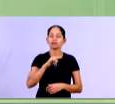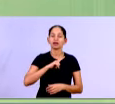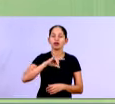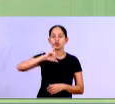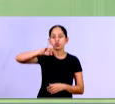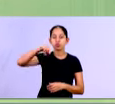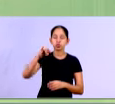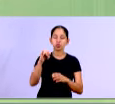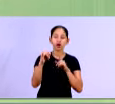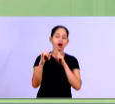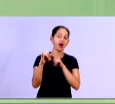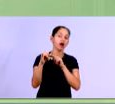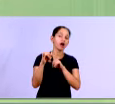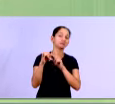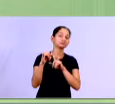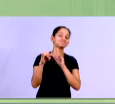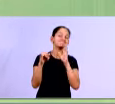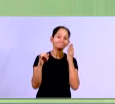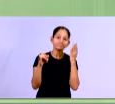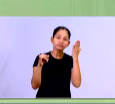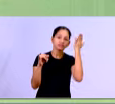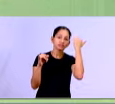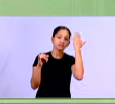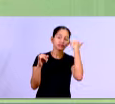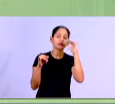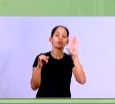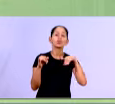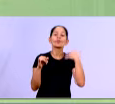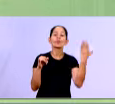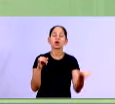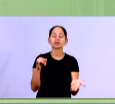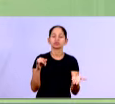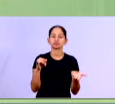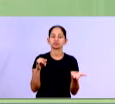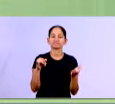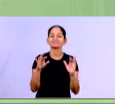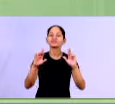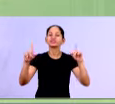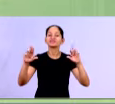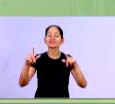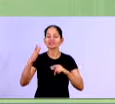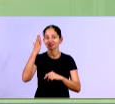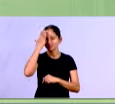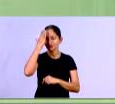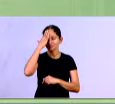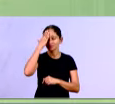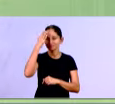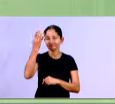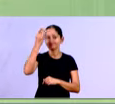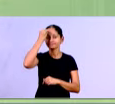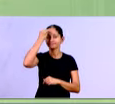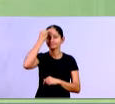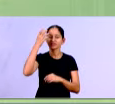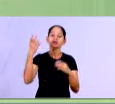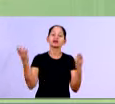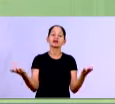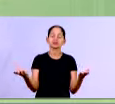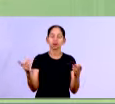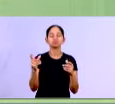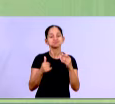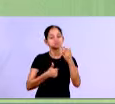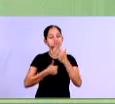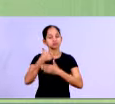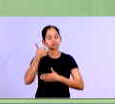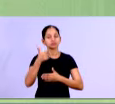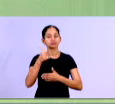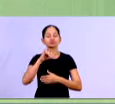J, eu tenho que fazer essa diferença, eu tenho que saber quanto que é os juros aqui entre esses números, ok? Se eu for usar a fórmula do J, eu tenho que primeiro